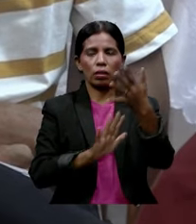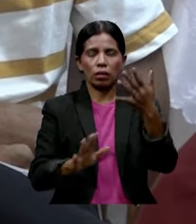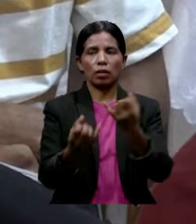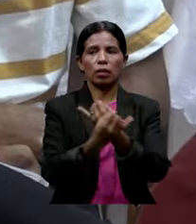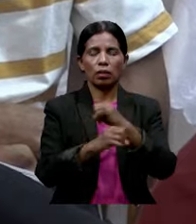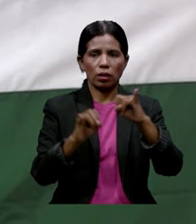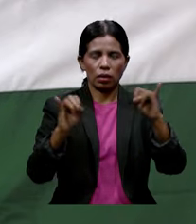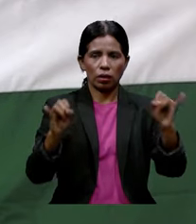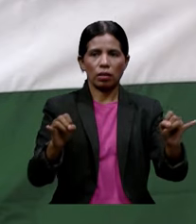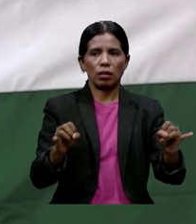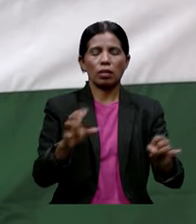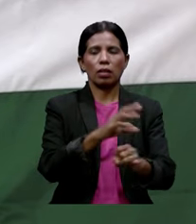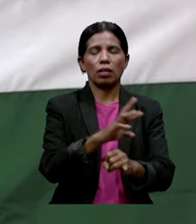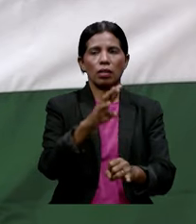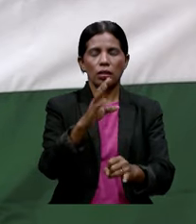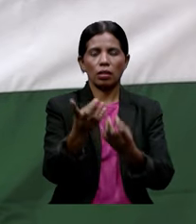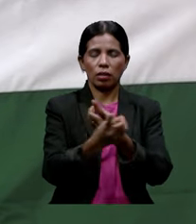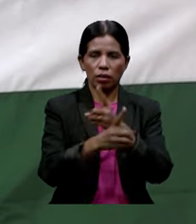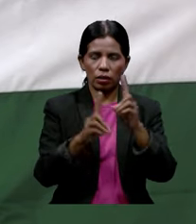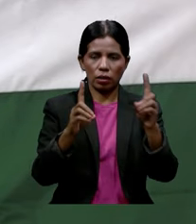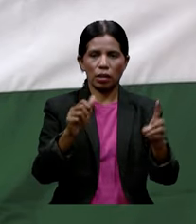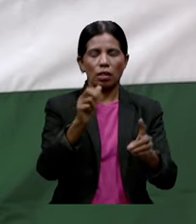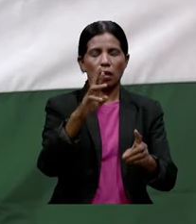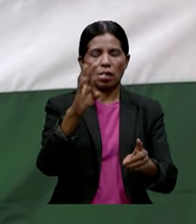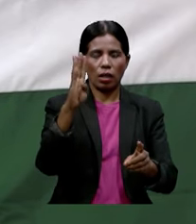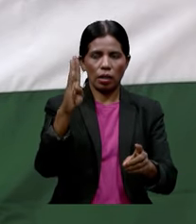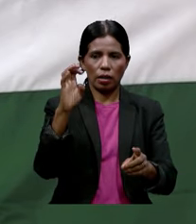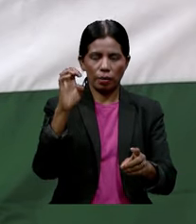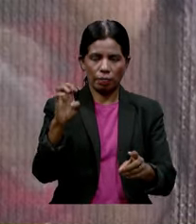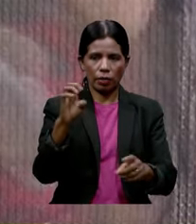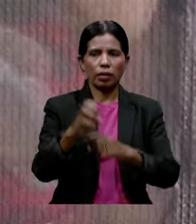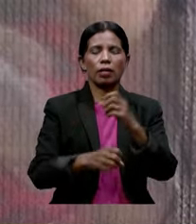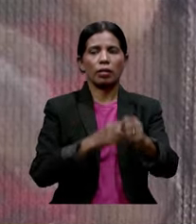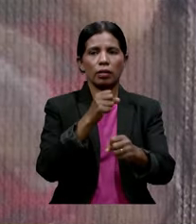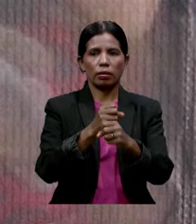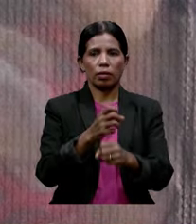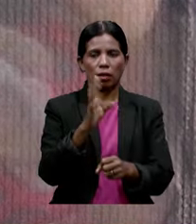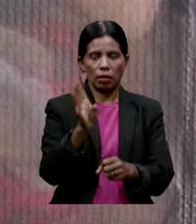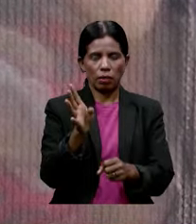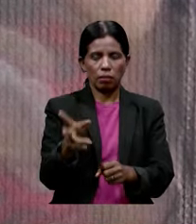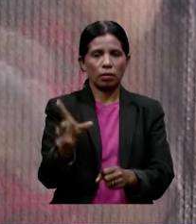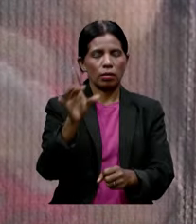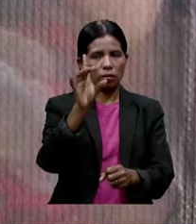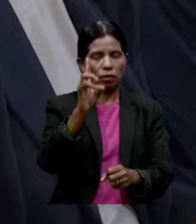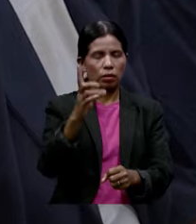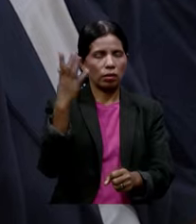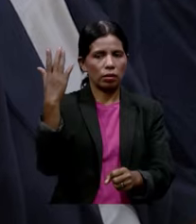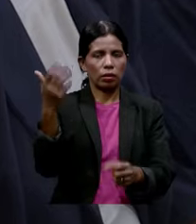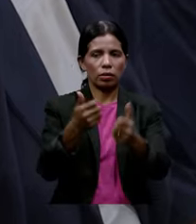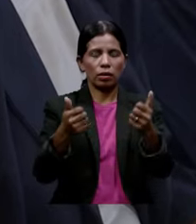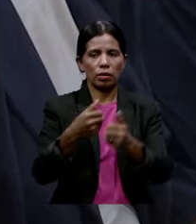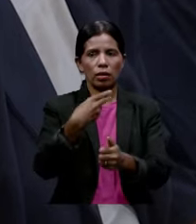proclamação de independência Repúblika Demokrátika Árabe Saharawi batinan hatulo resnualo e assalam uma associação